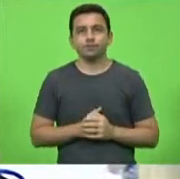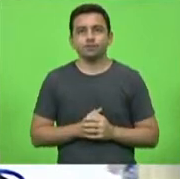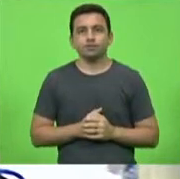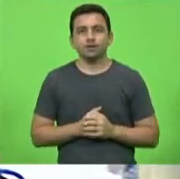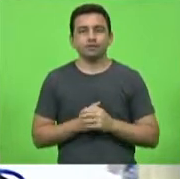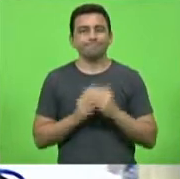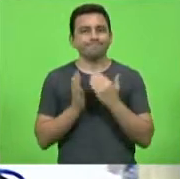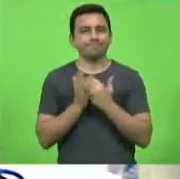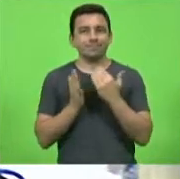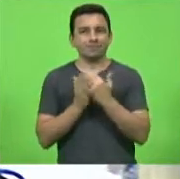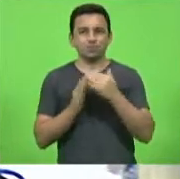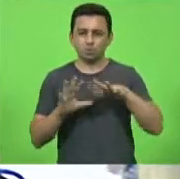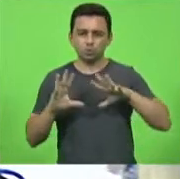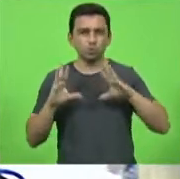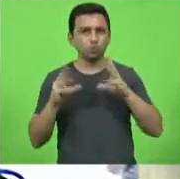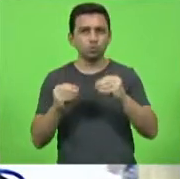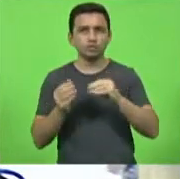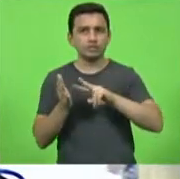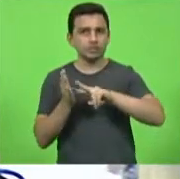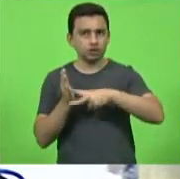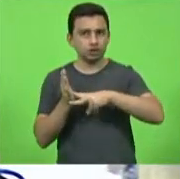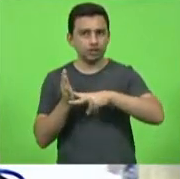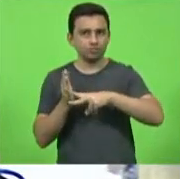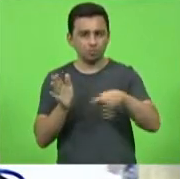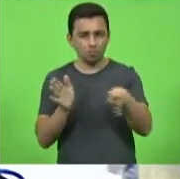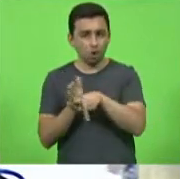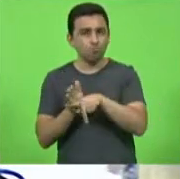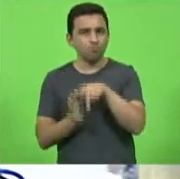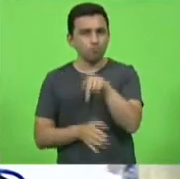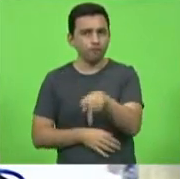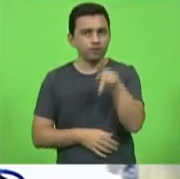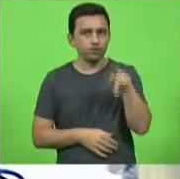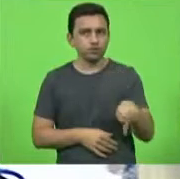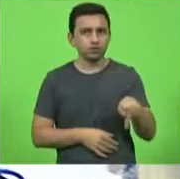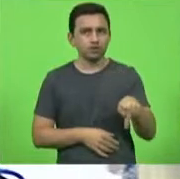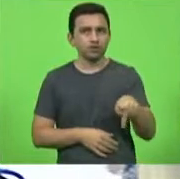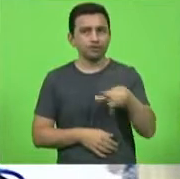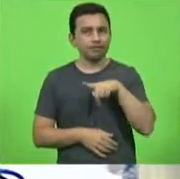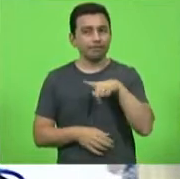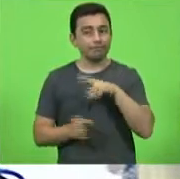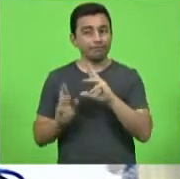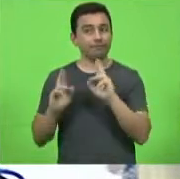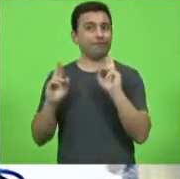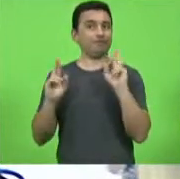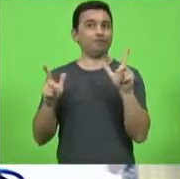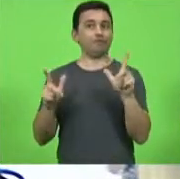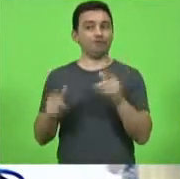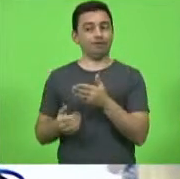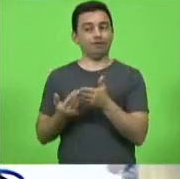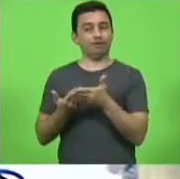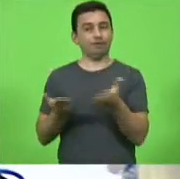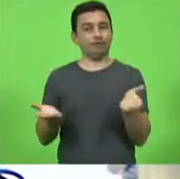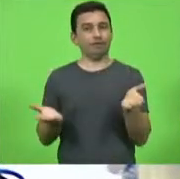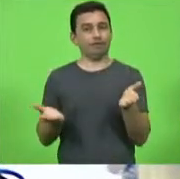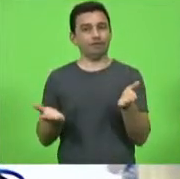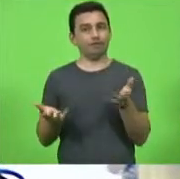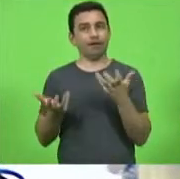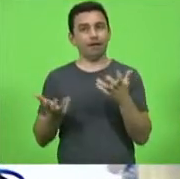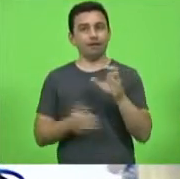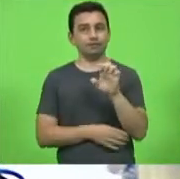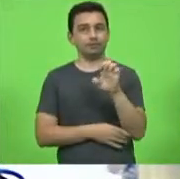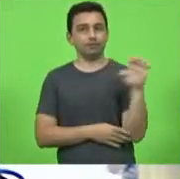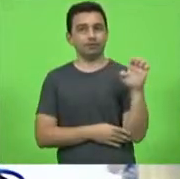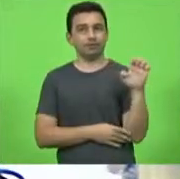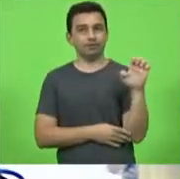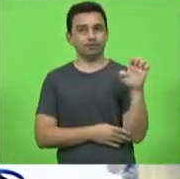sobretudo os sindicatos dos professores, que tem uma peculiaridade, né, que eles têm um viés esquerdista, e